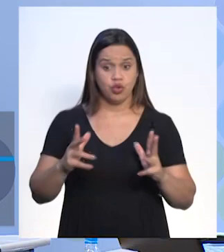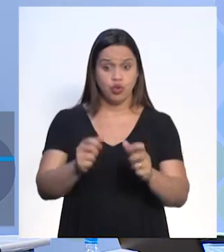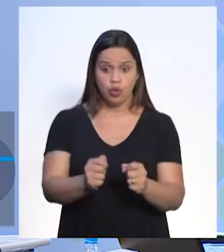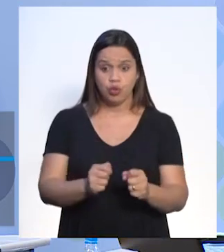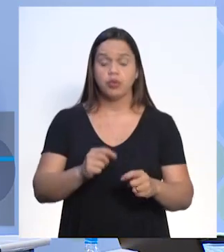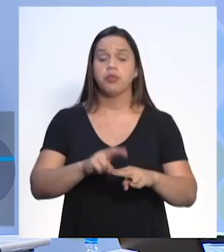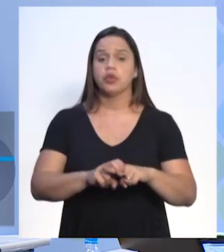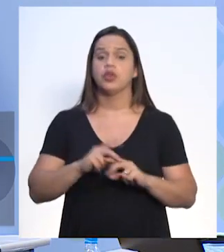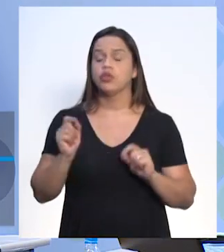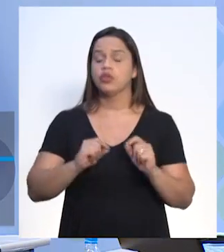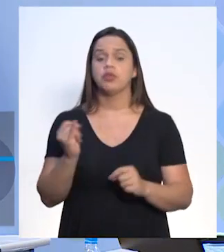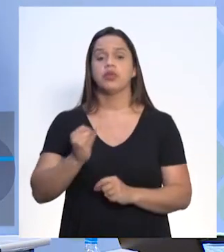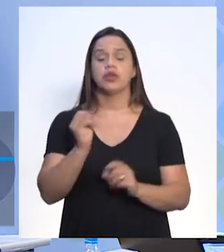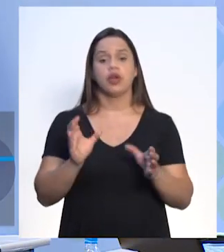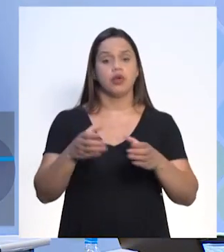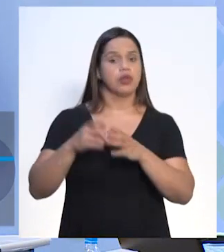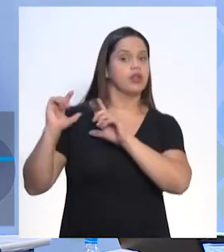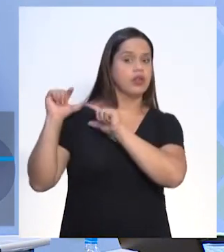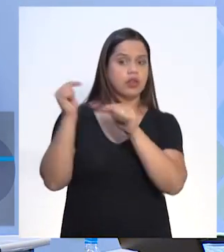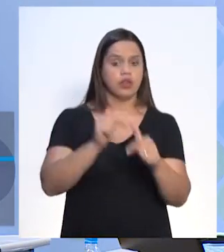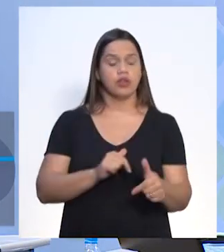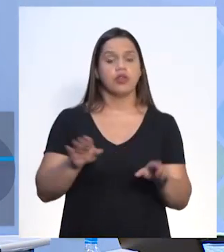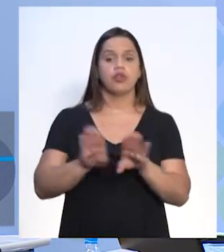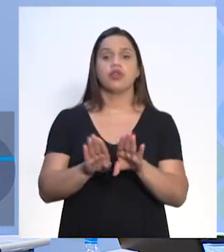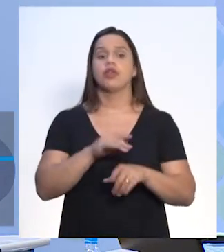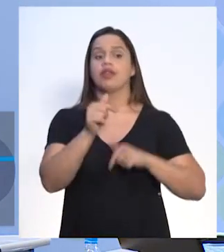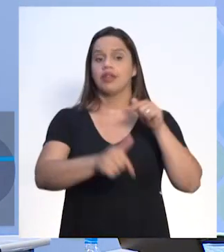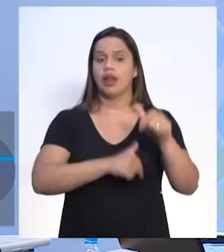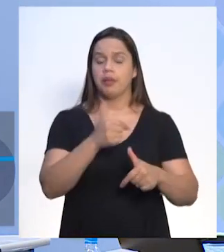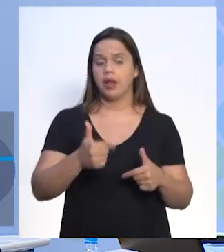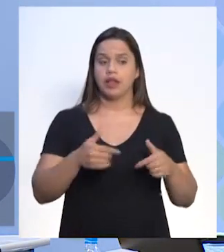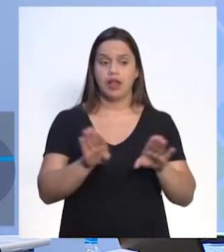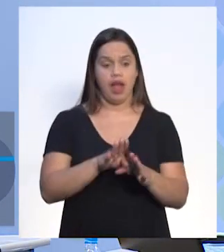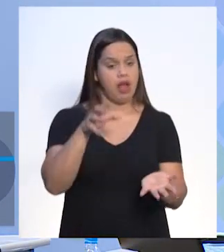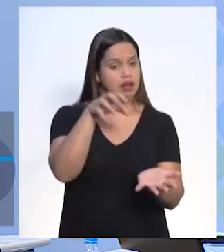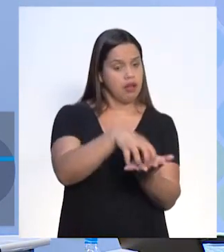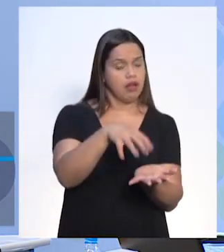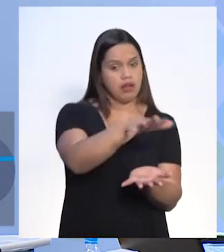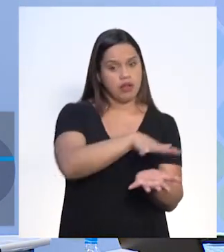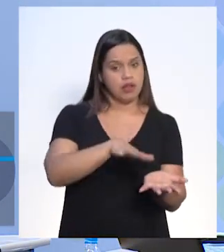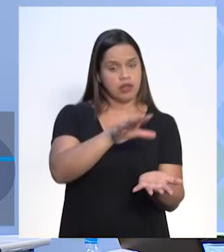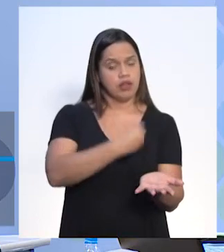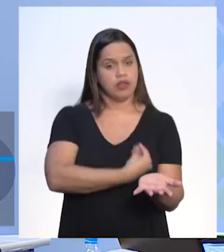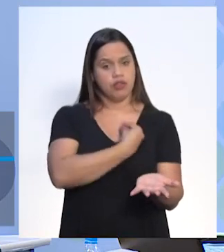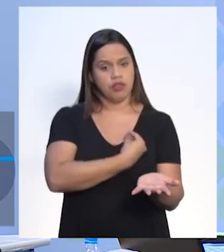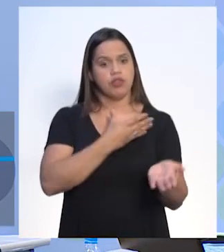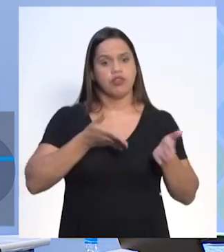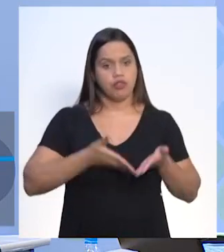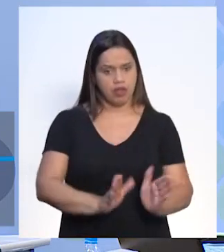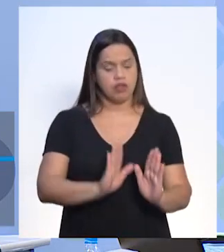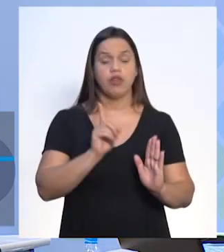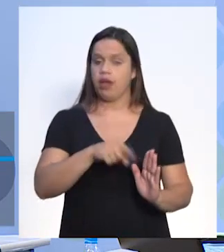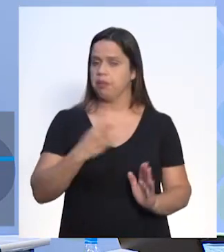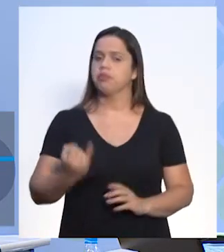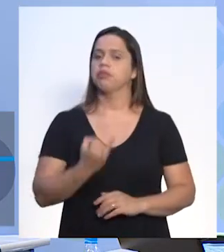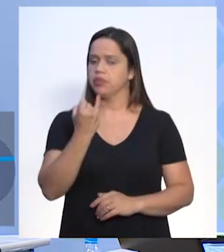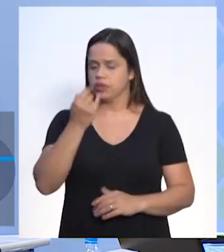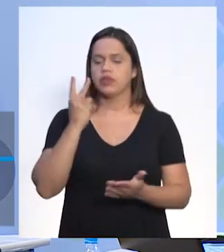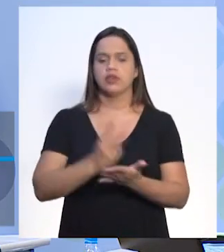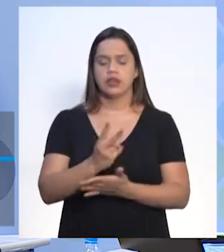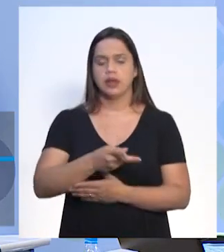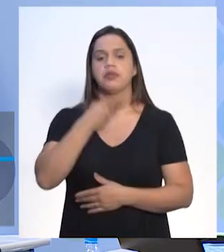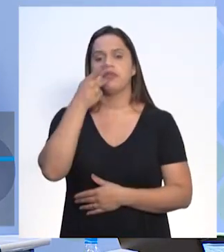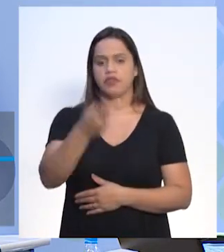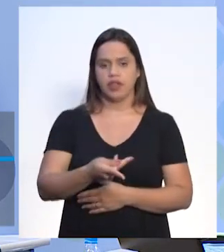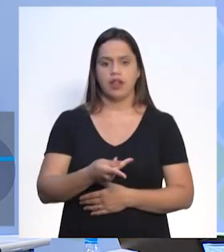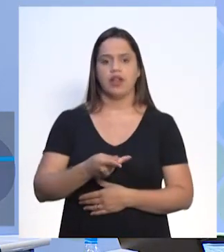das comunidades tradicionais em trabalhar nas suas próprias localizações de origem. Isso é importante sempre retratar